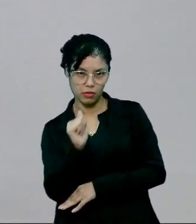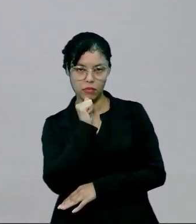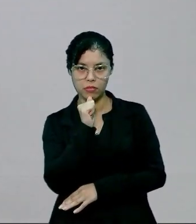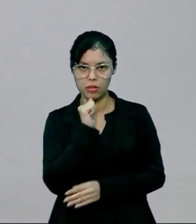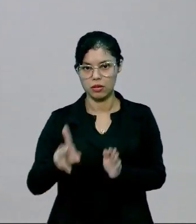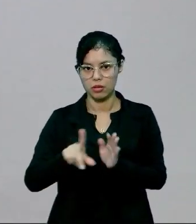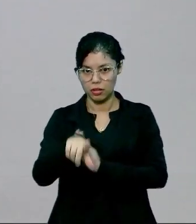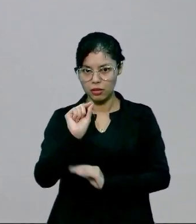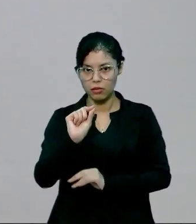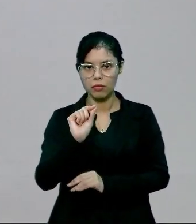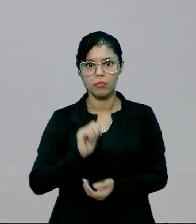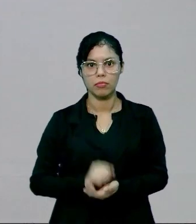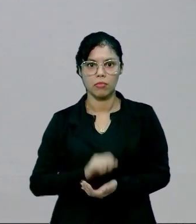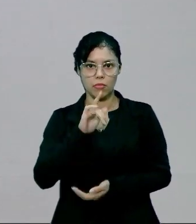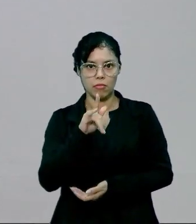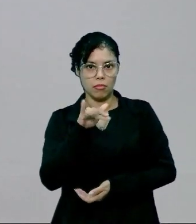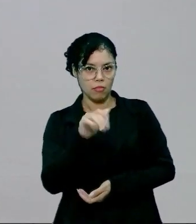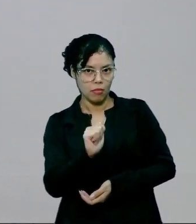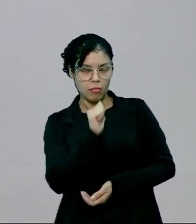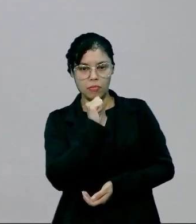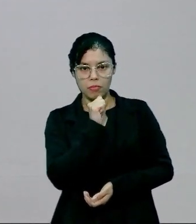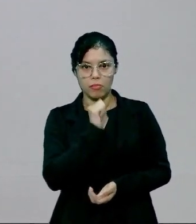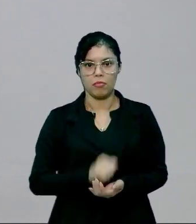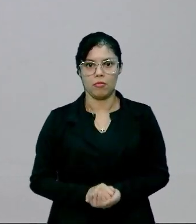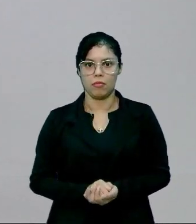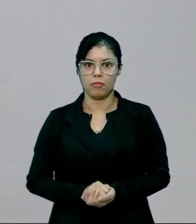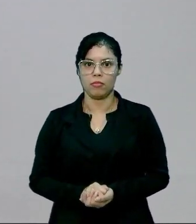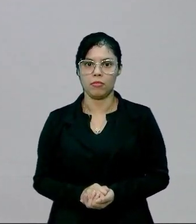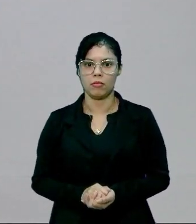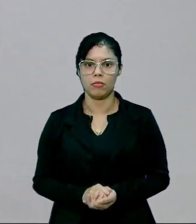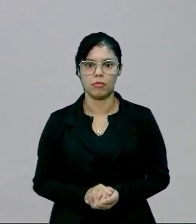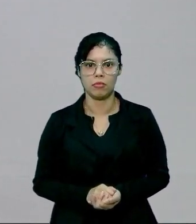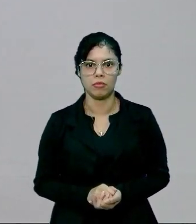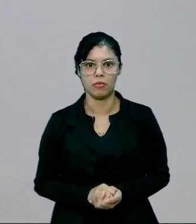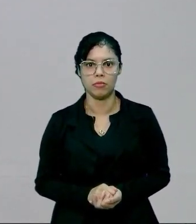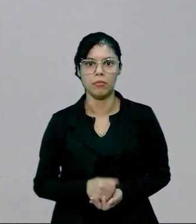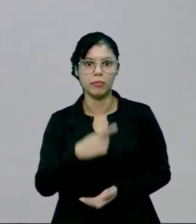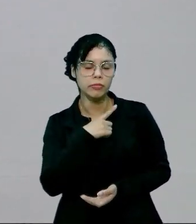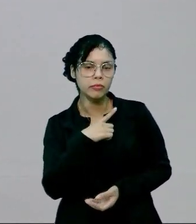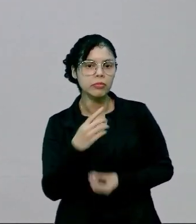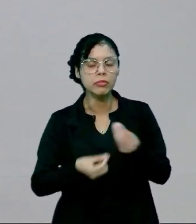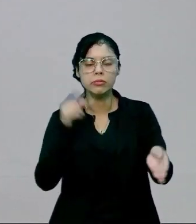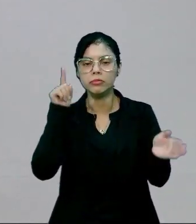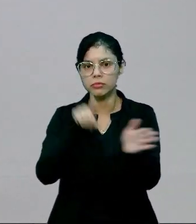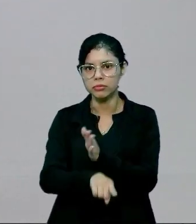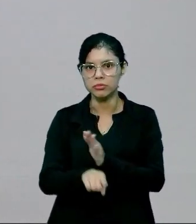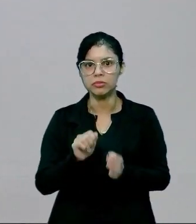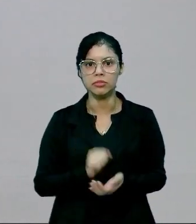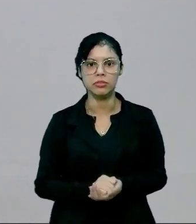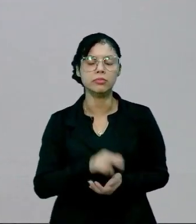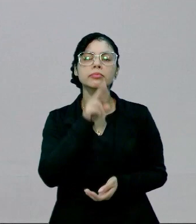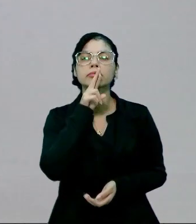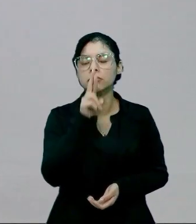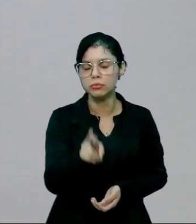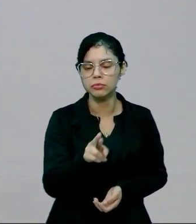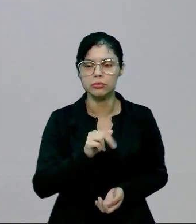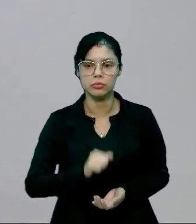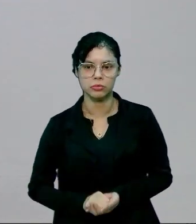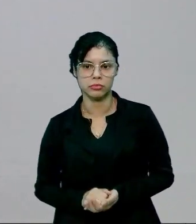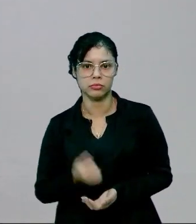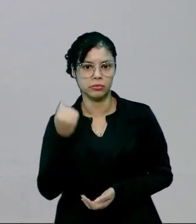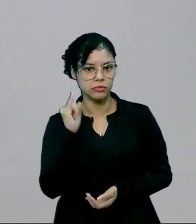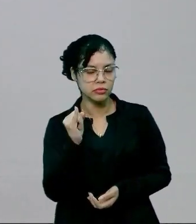de preferência na geometria espacial, ela tem questões que você só resolve se